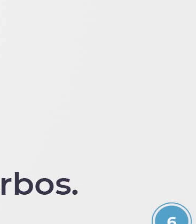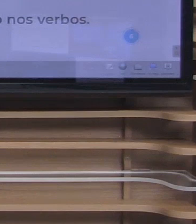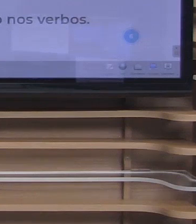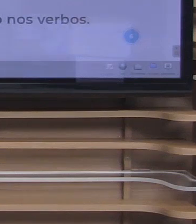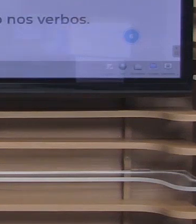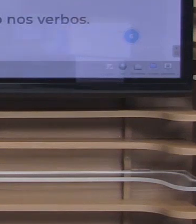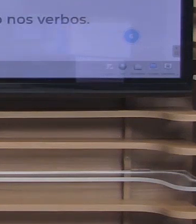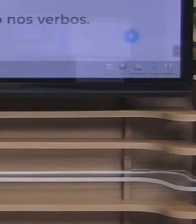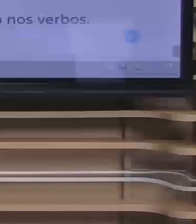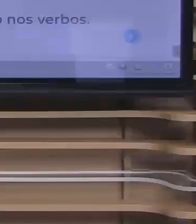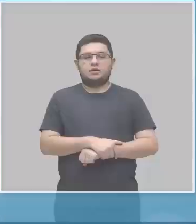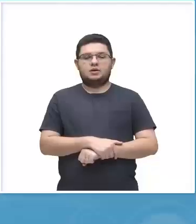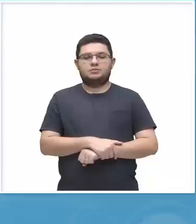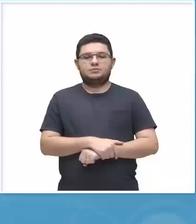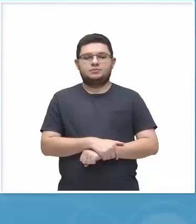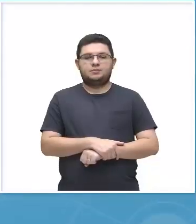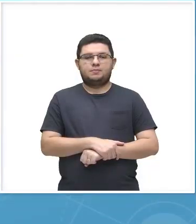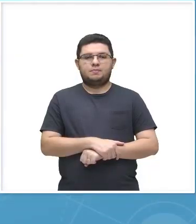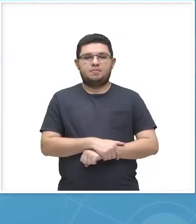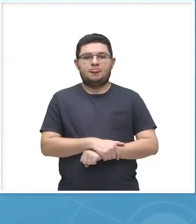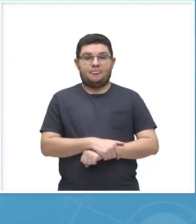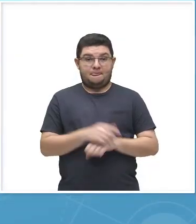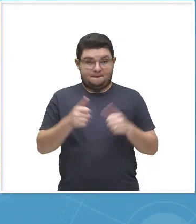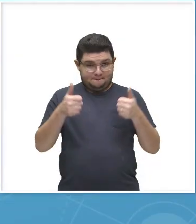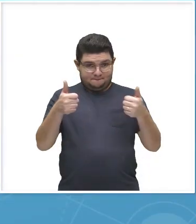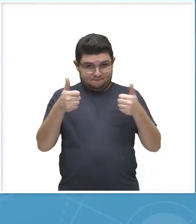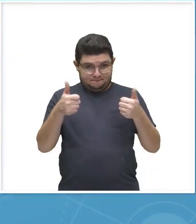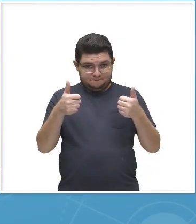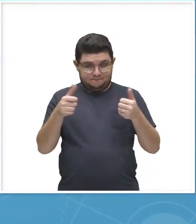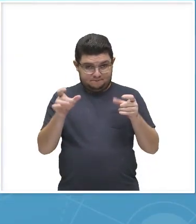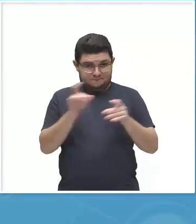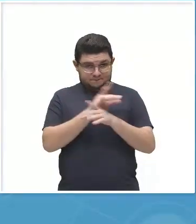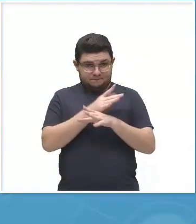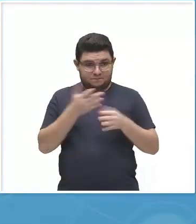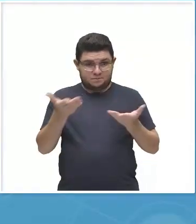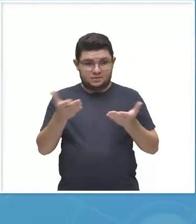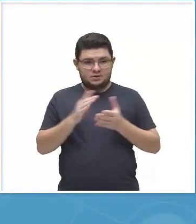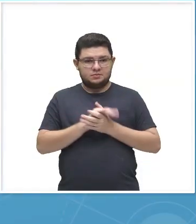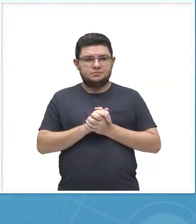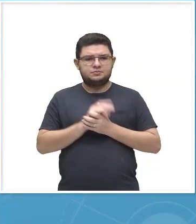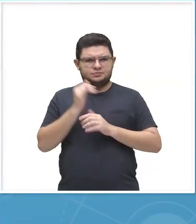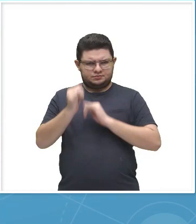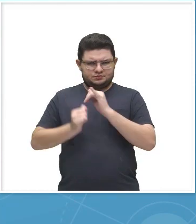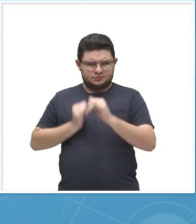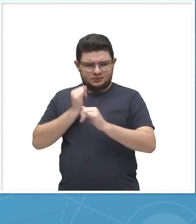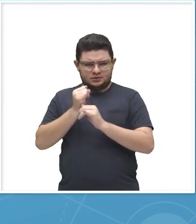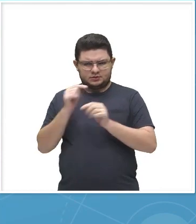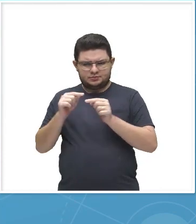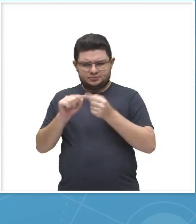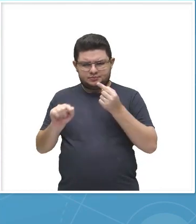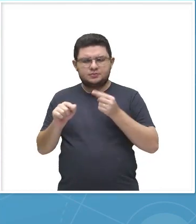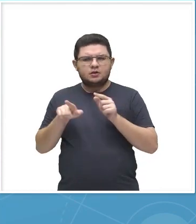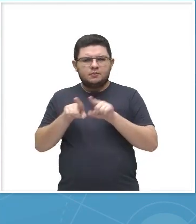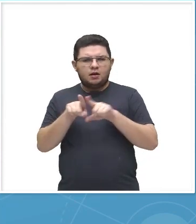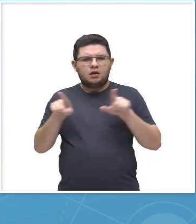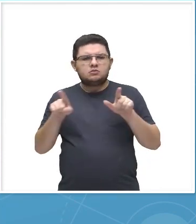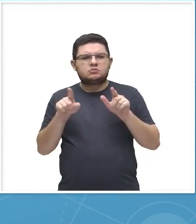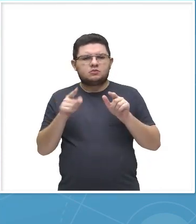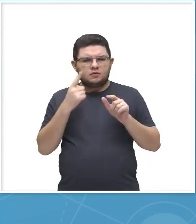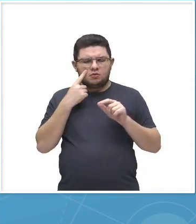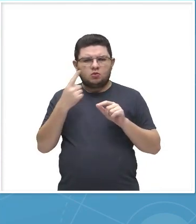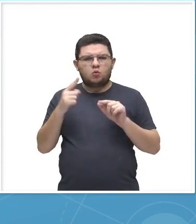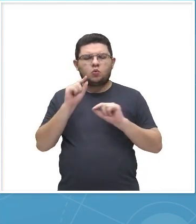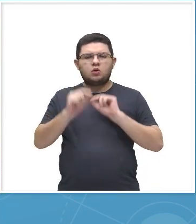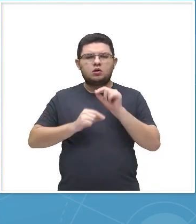aí Oi e aí Harry boa eu perdi aqui a internet não mas eu vi que muitas pessoas estão respondendo aqui